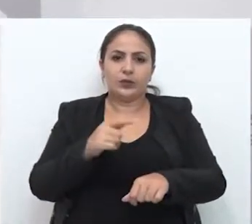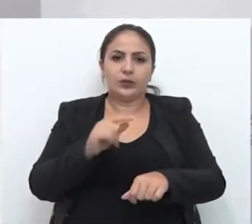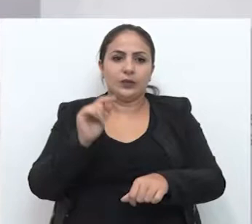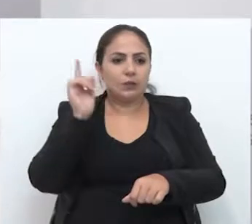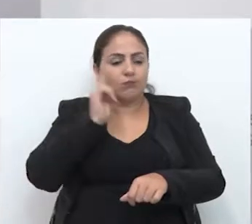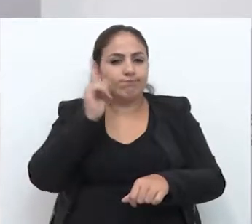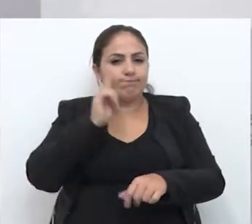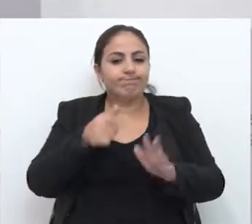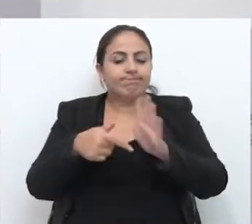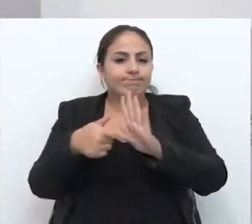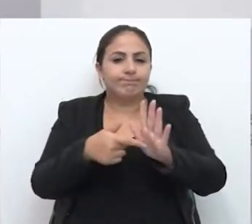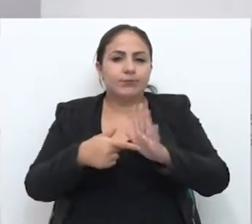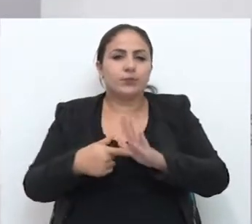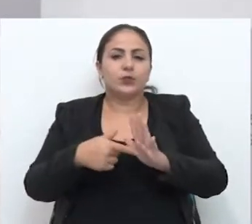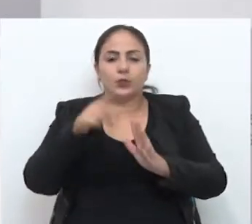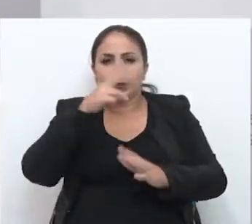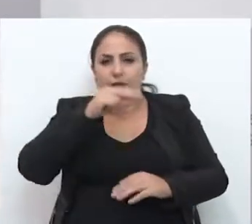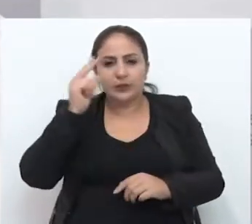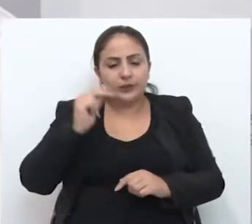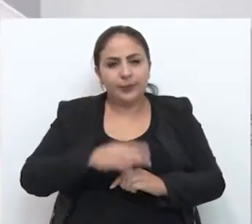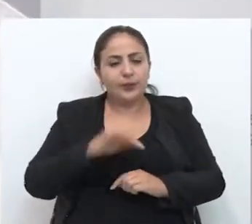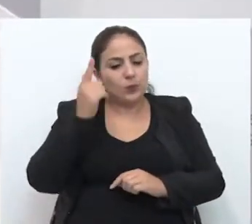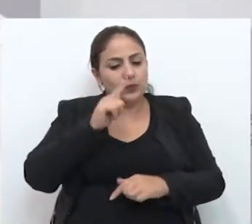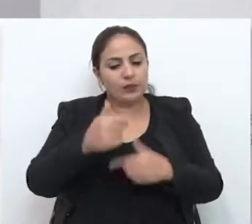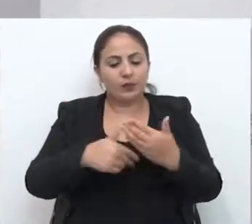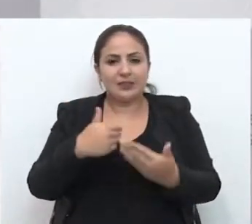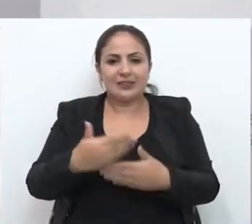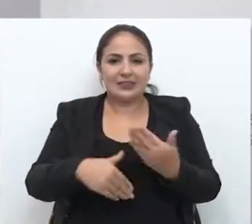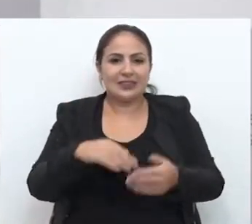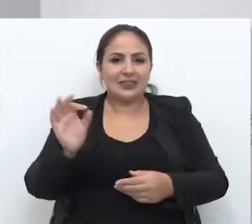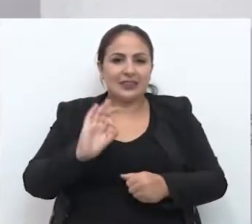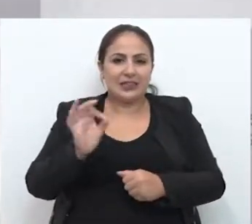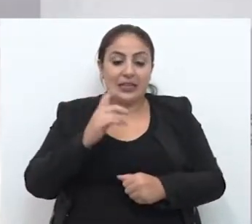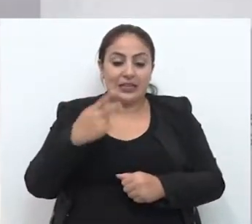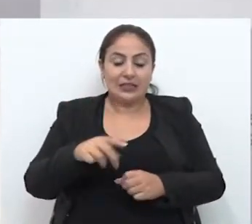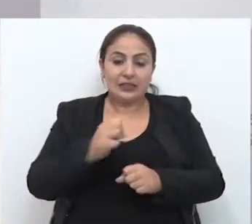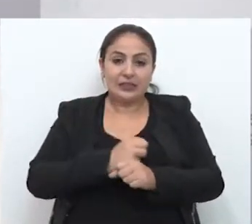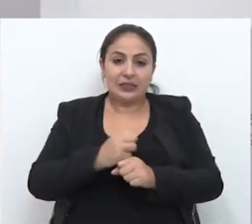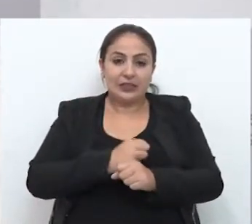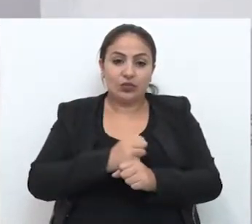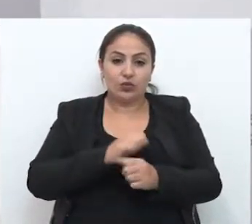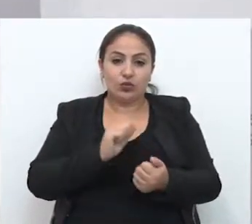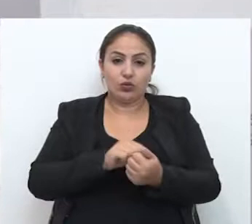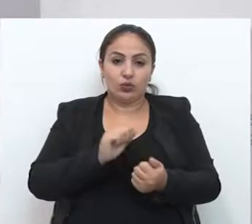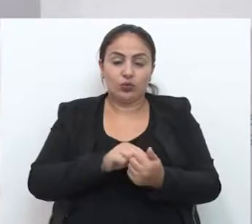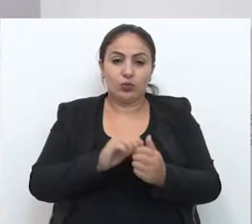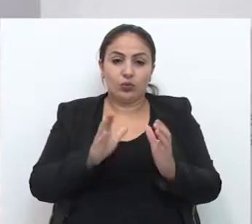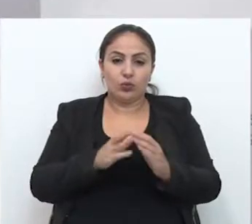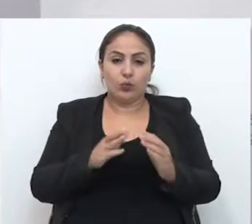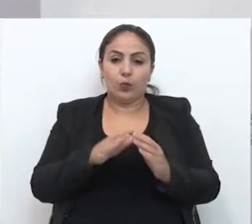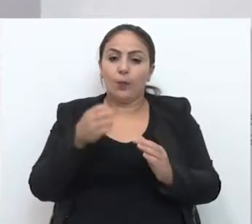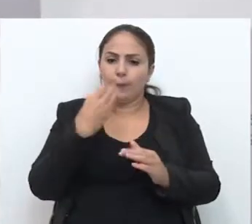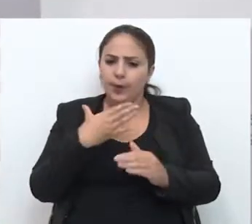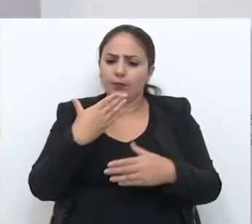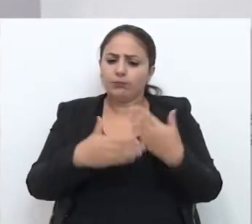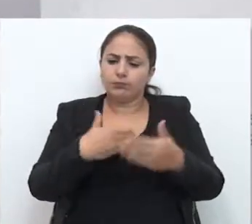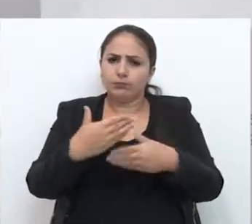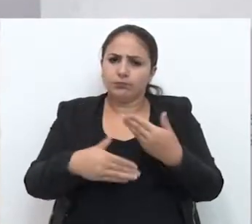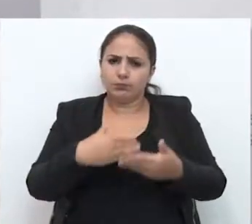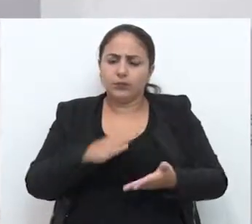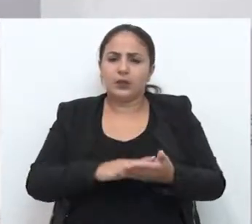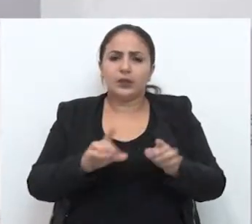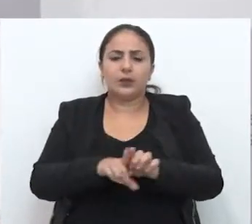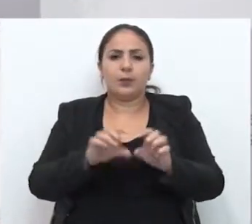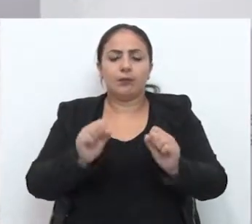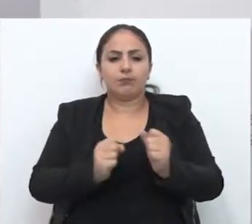nos apresentado pelo Poder Executivo, não avançamos, e nós esse ano, com a categoria muito bem unida